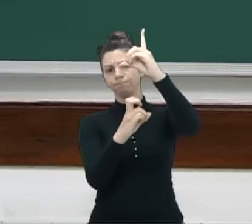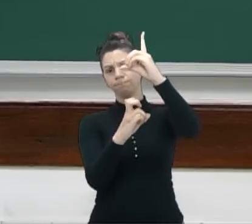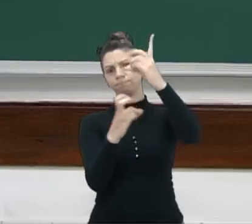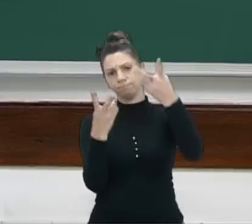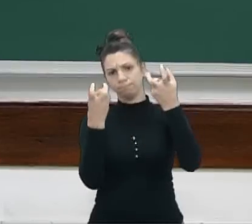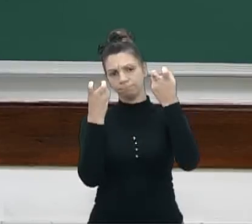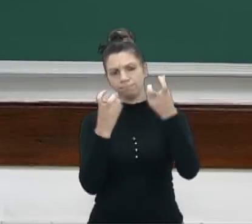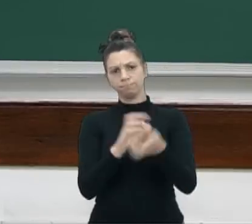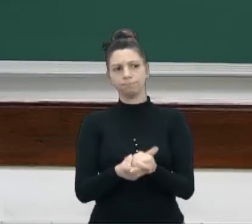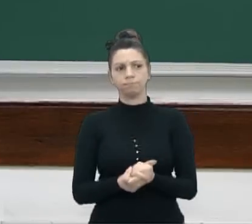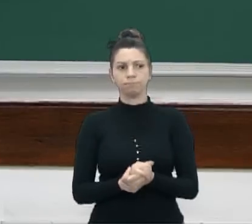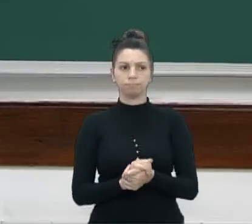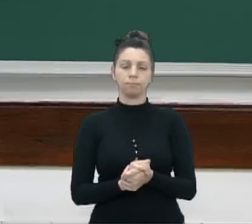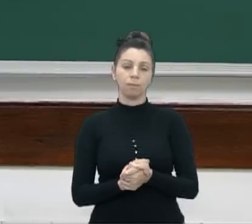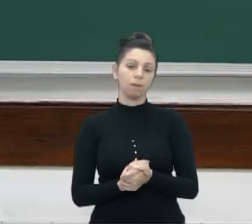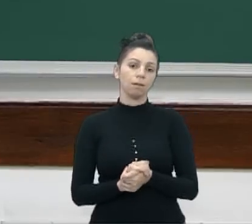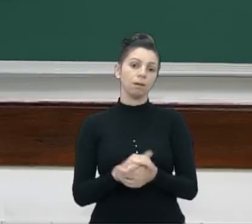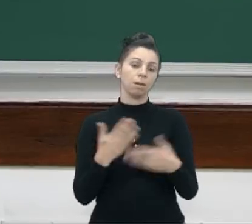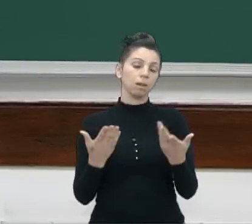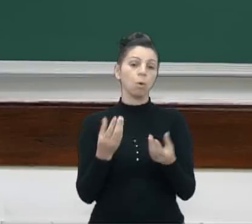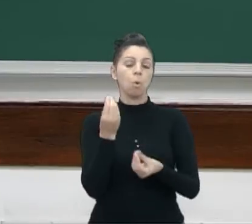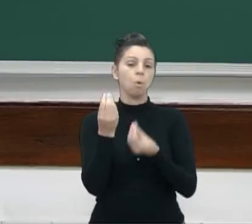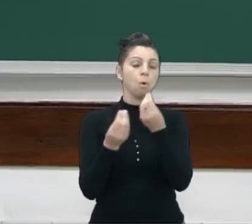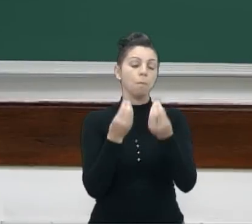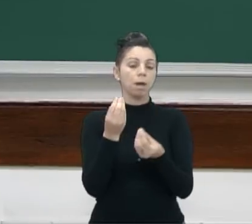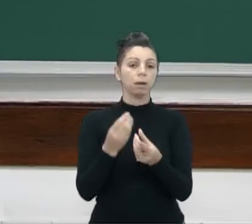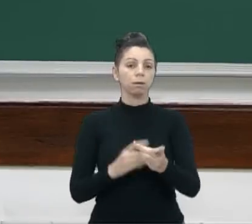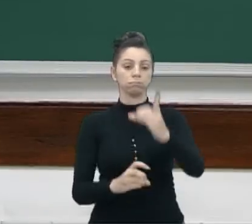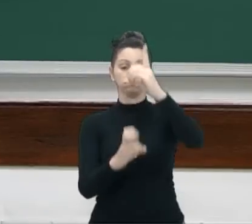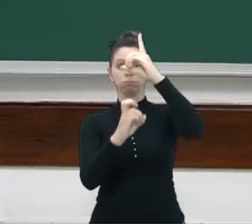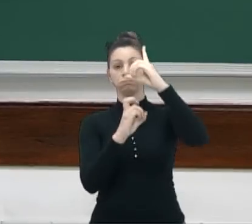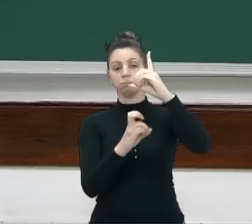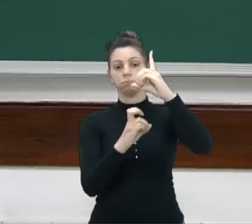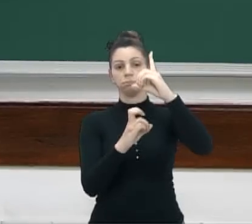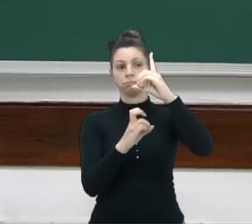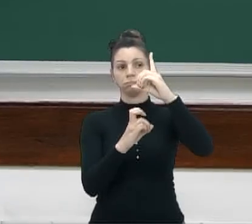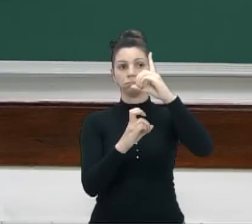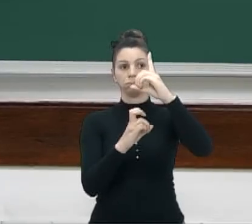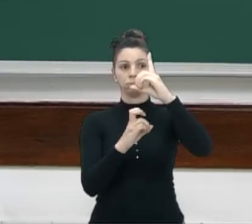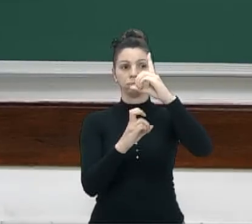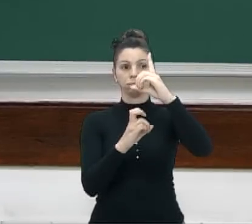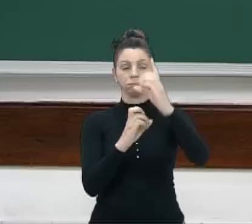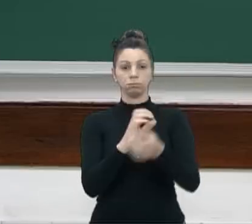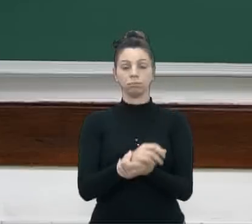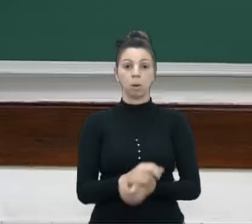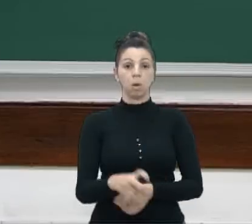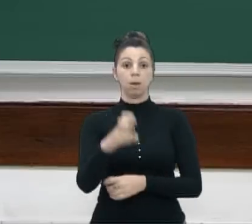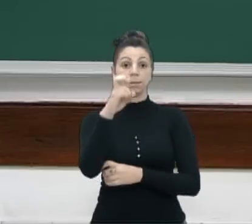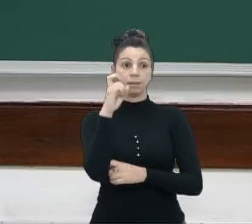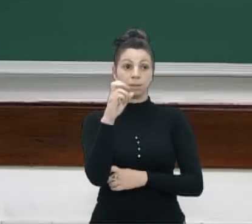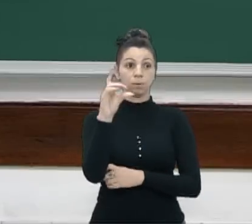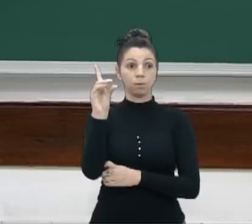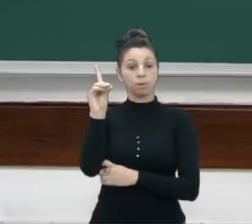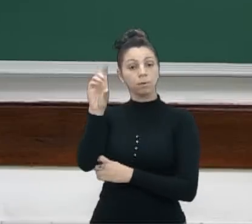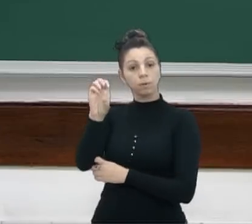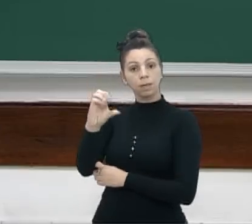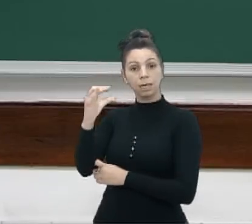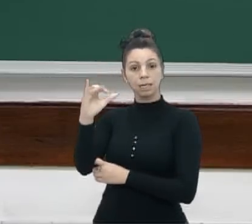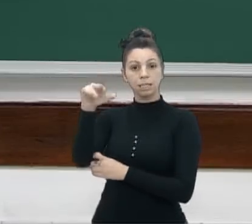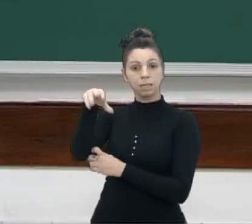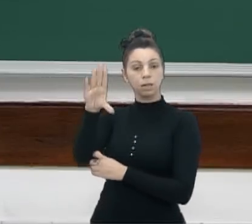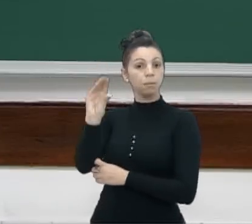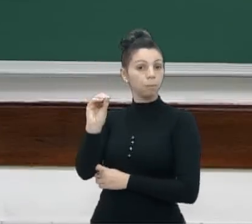para? Bom, então como é que eu leio esse número aqui? 5 décimos.